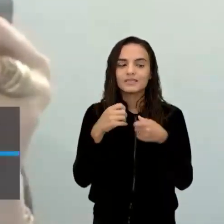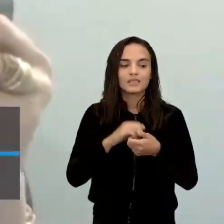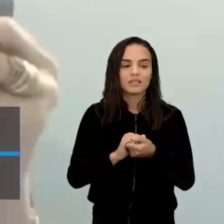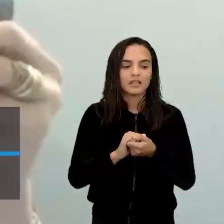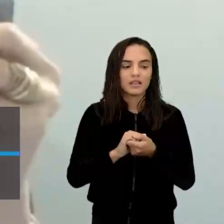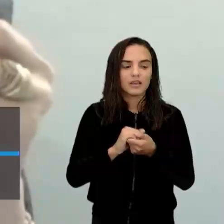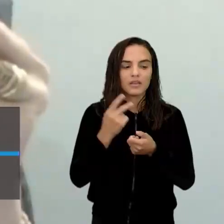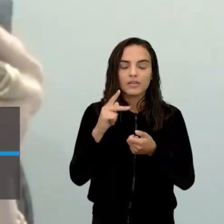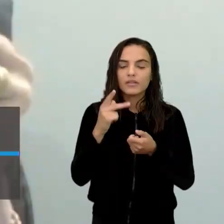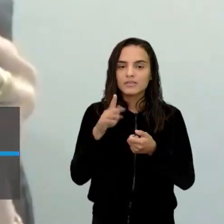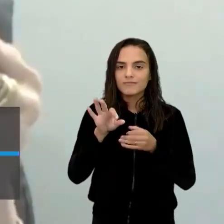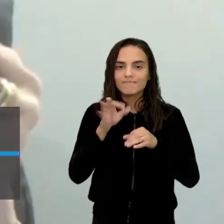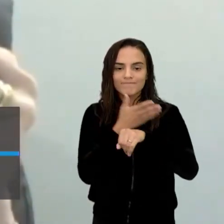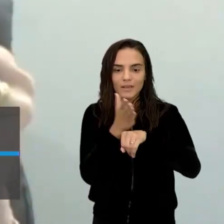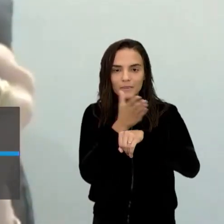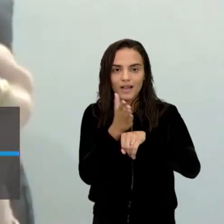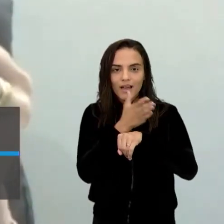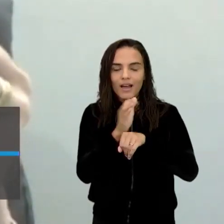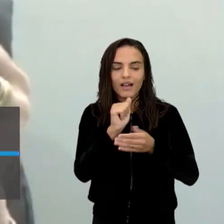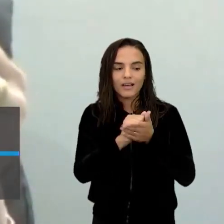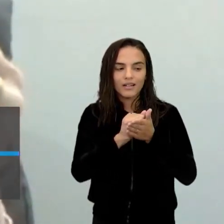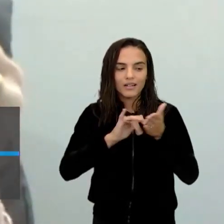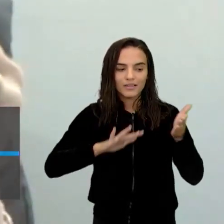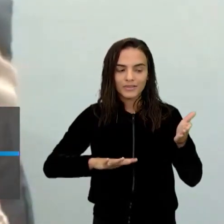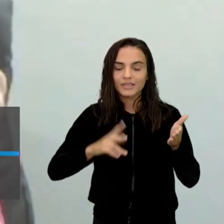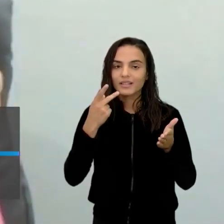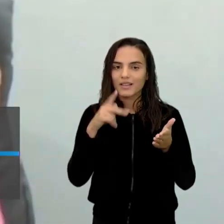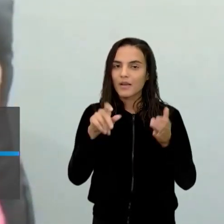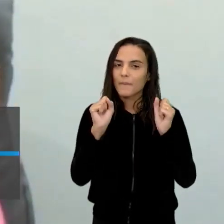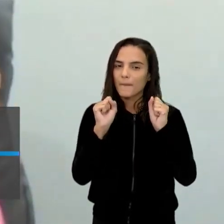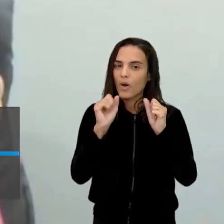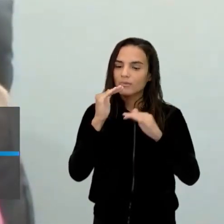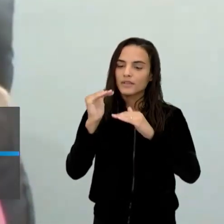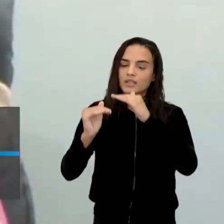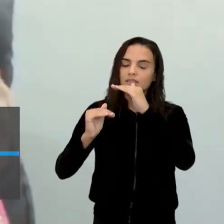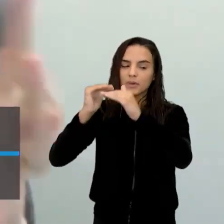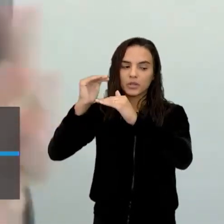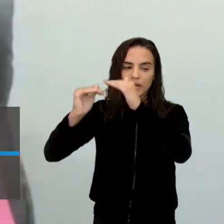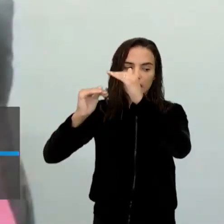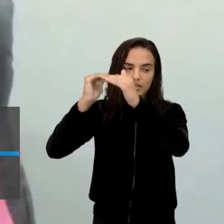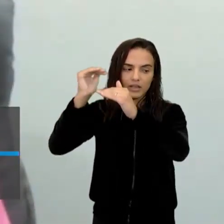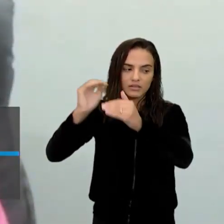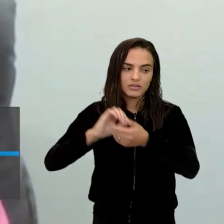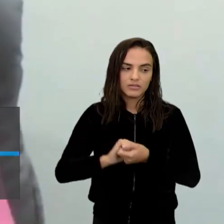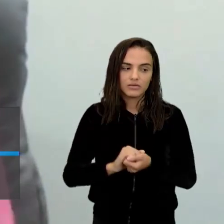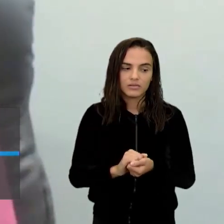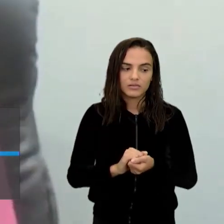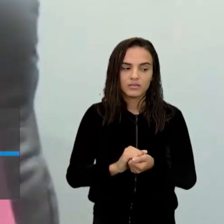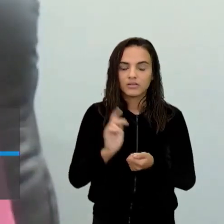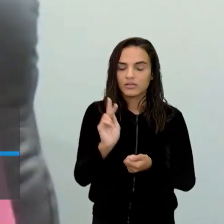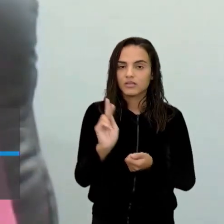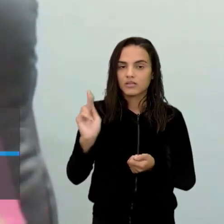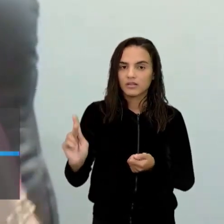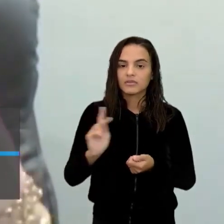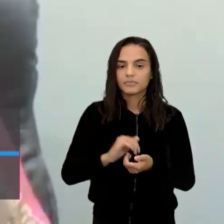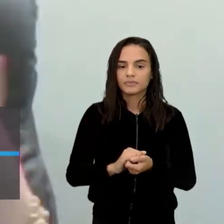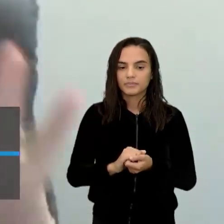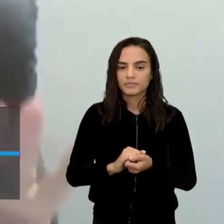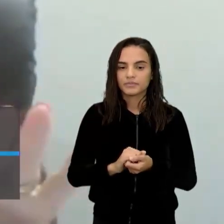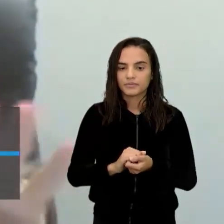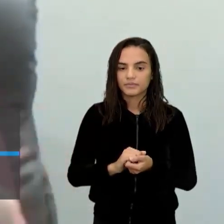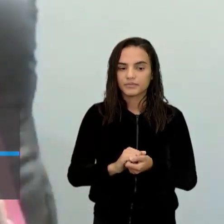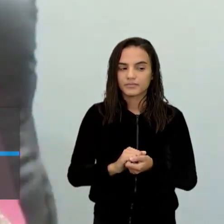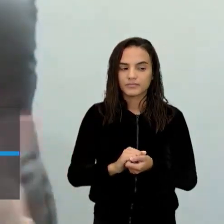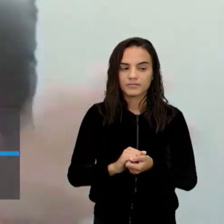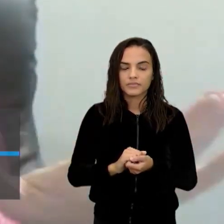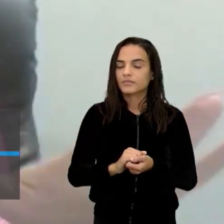poder preparar essas atividades para que ele possa desenvolver com o professor. Então, o professor que atende